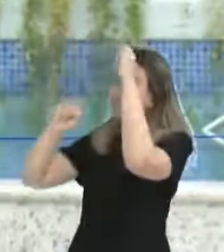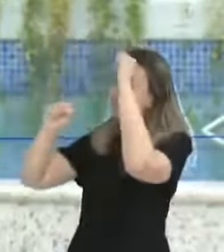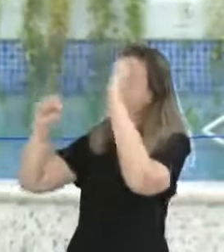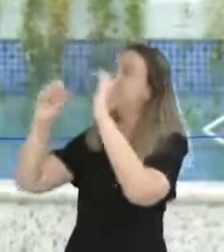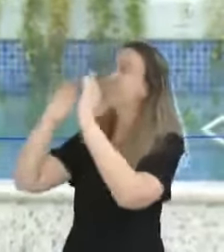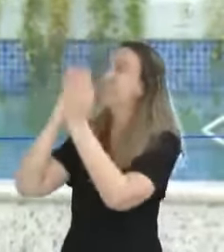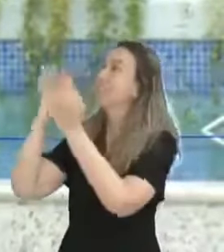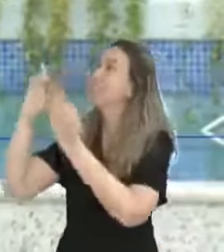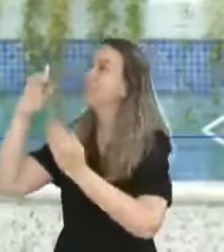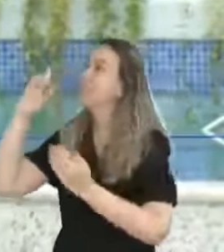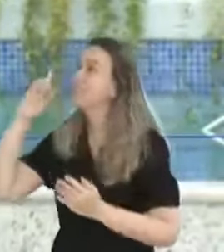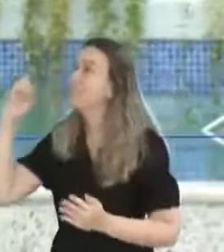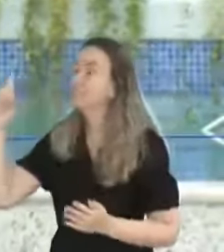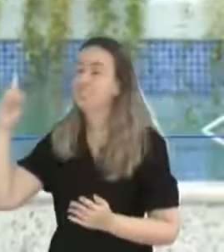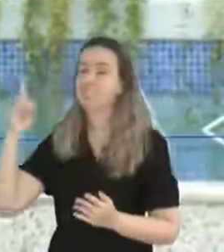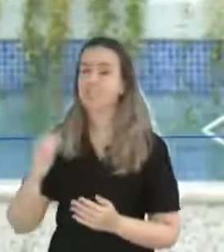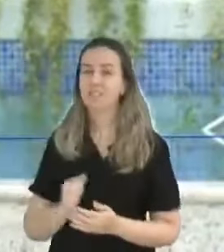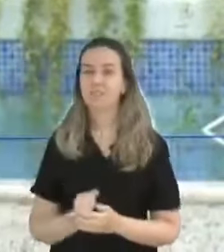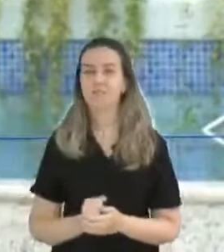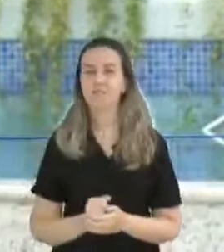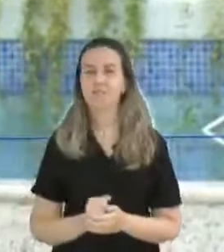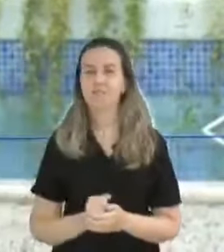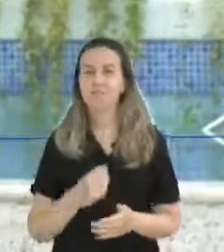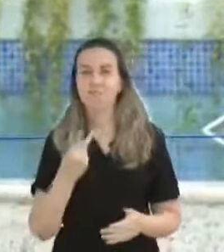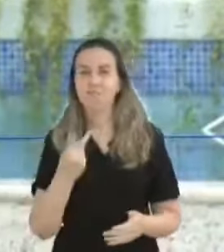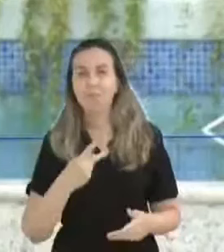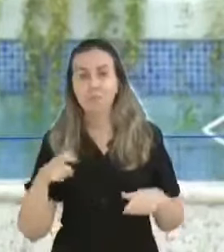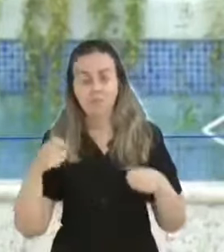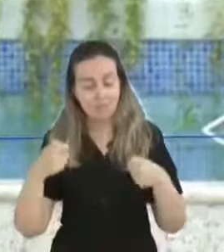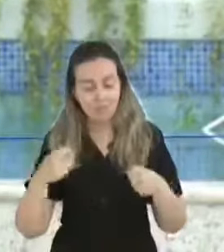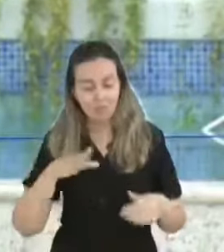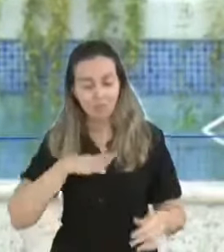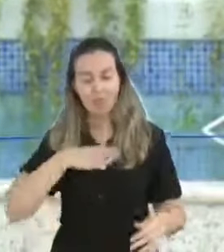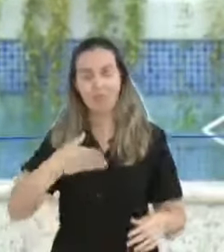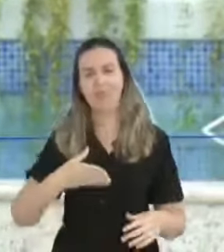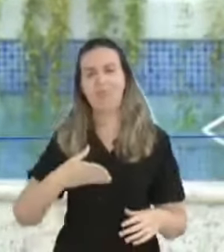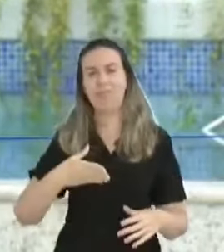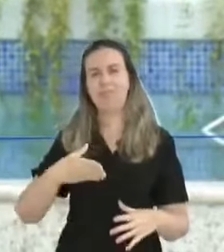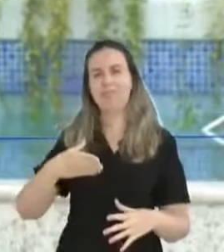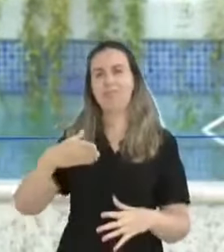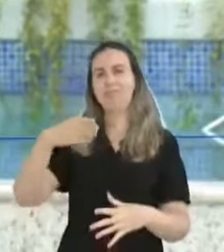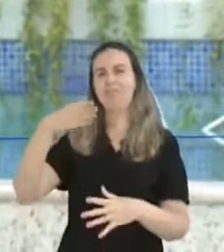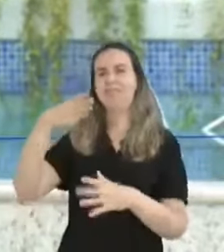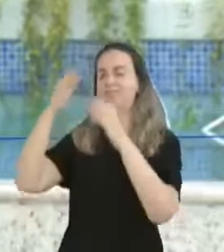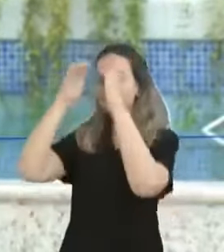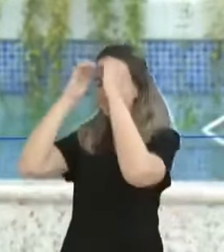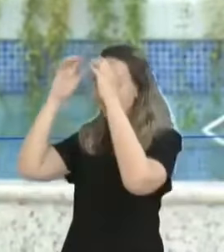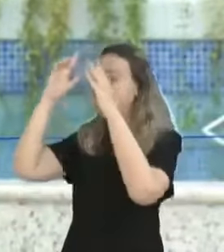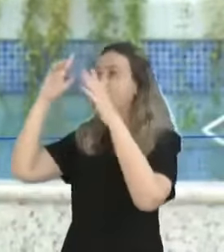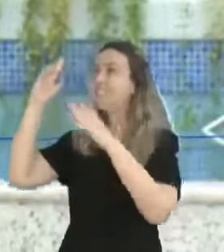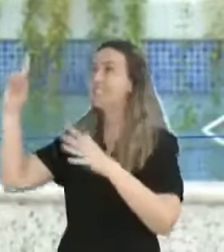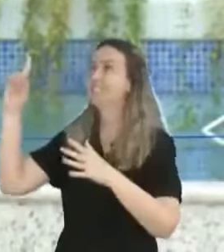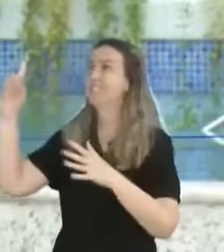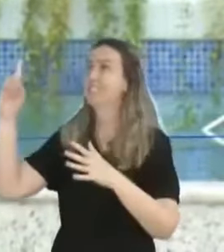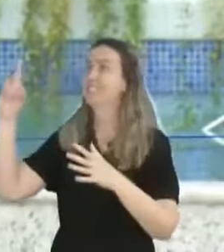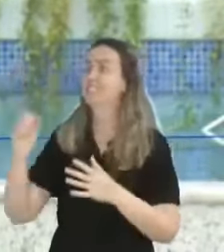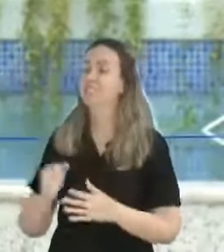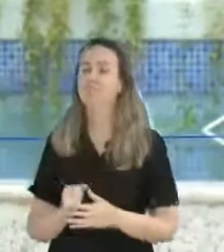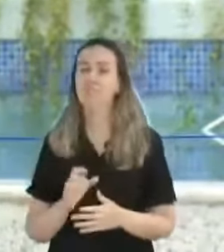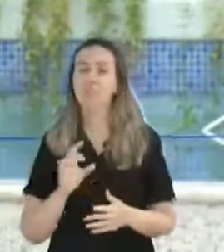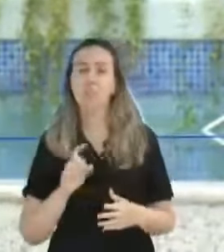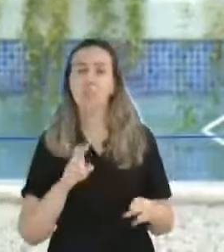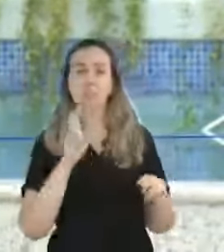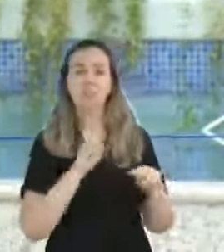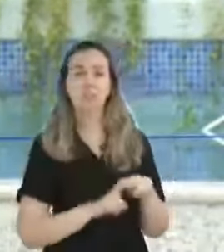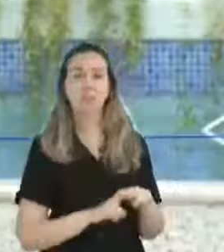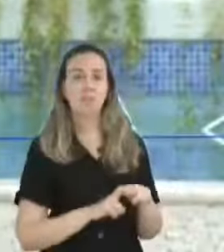evangelho conveniente, elas querem uma pregação conveniente, elas querem entrar pela igreja, sentar em uma poltrona confortável